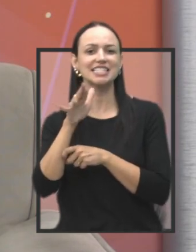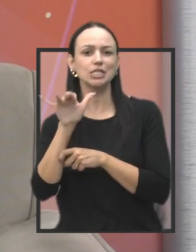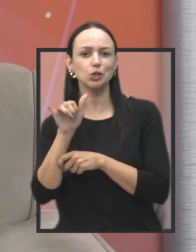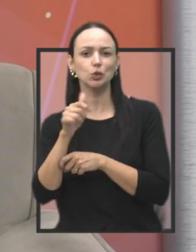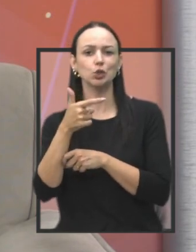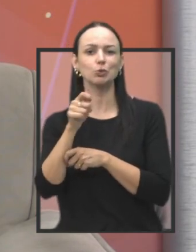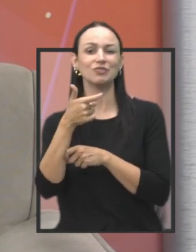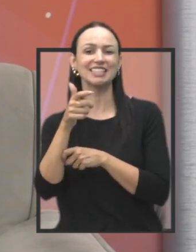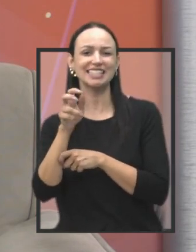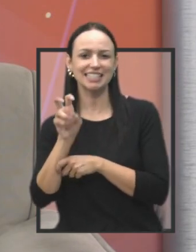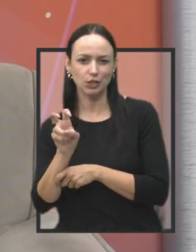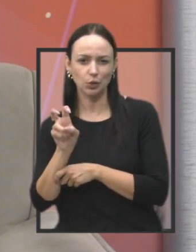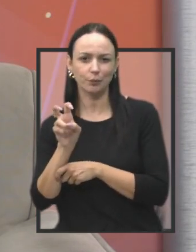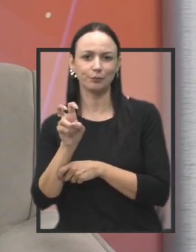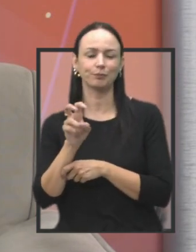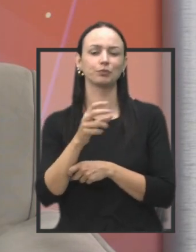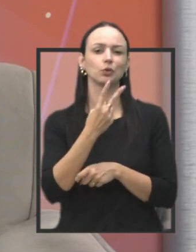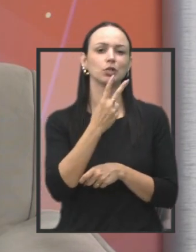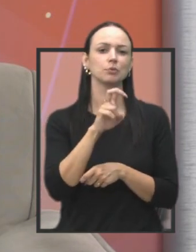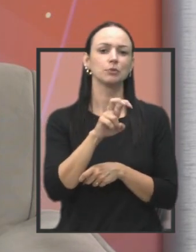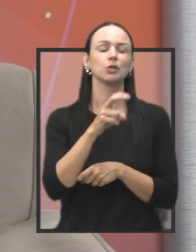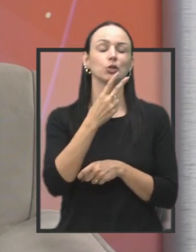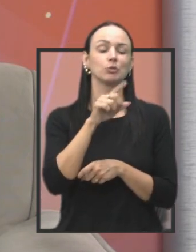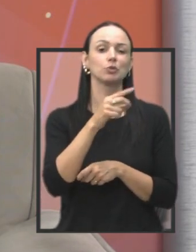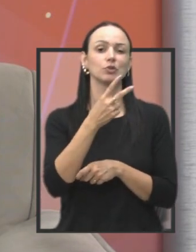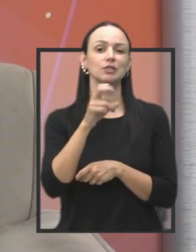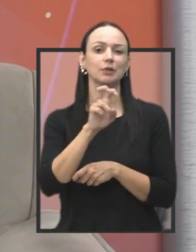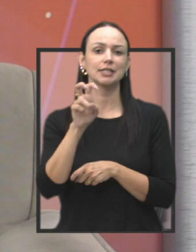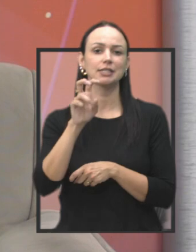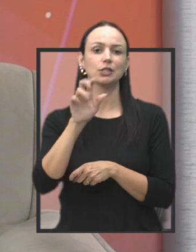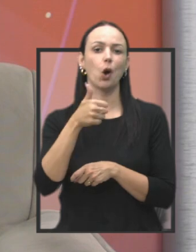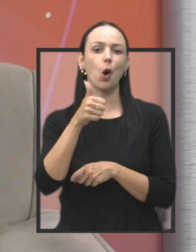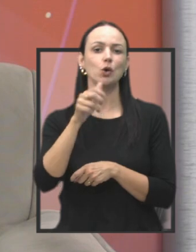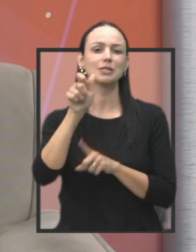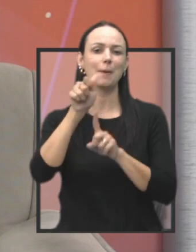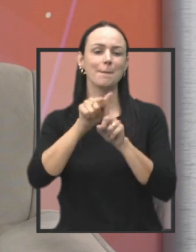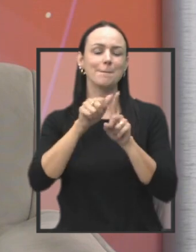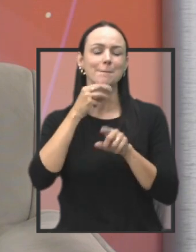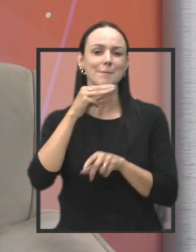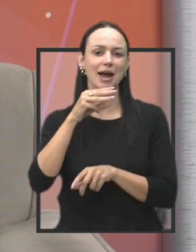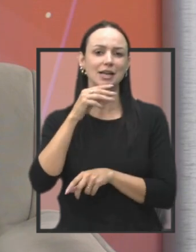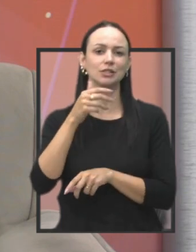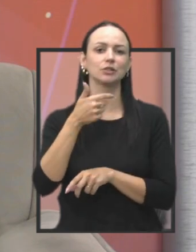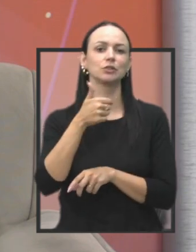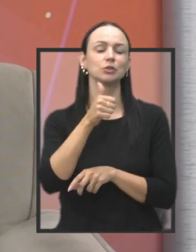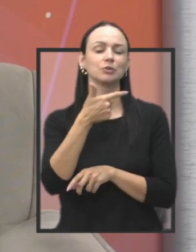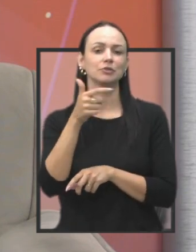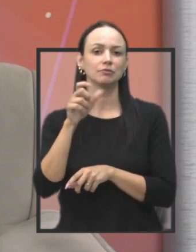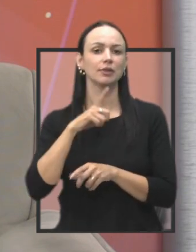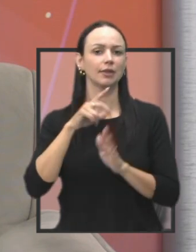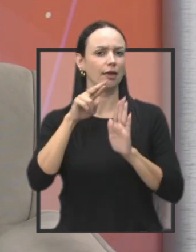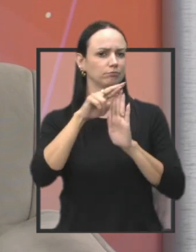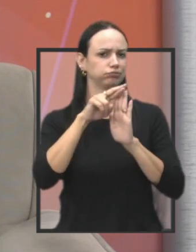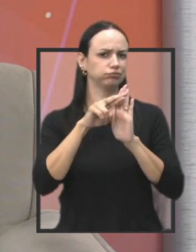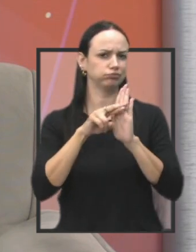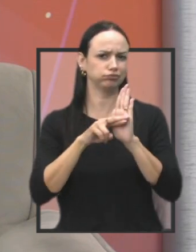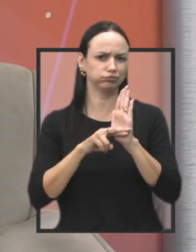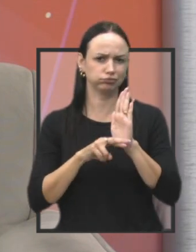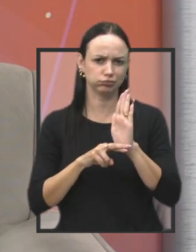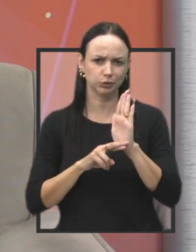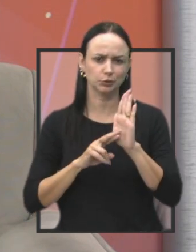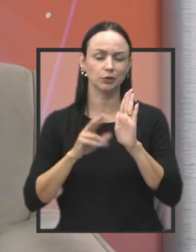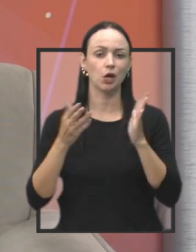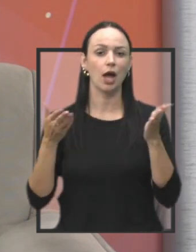Instrução Normativa 2.255, de 11 de março de 2025, estabeleceu todas as regras e esse ano